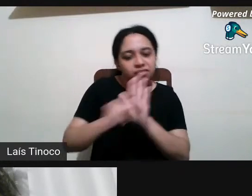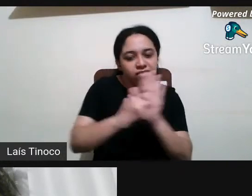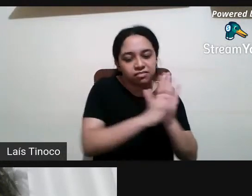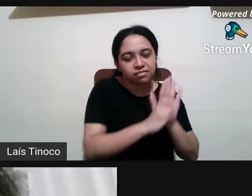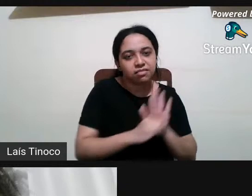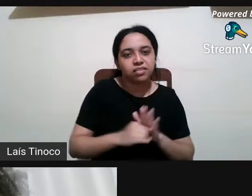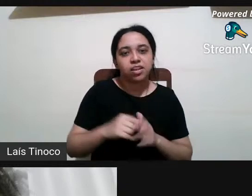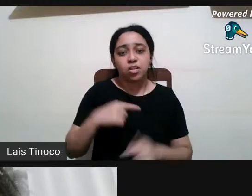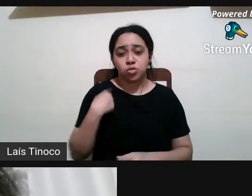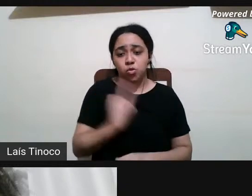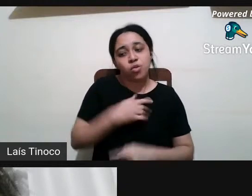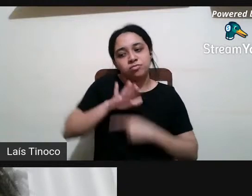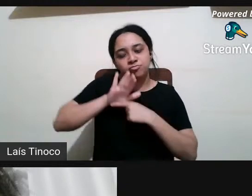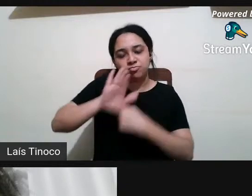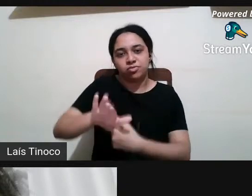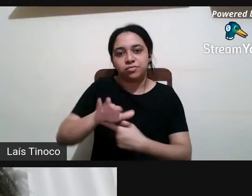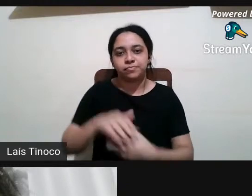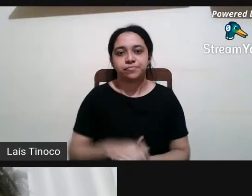colaborarmos.